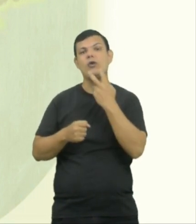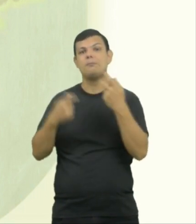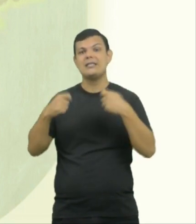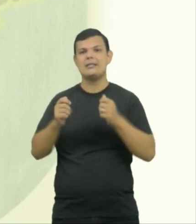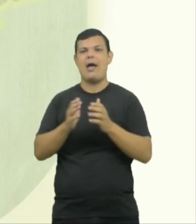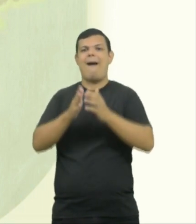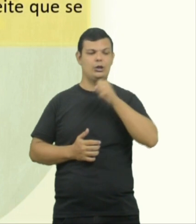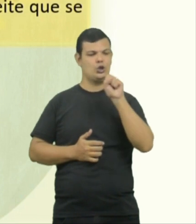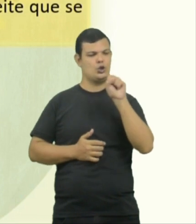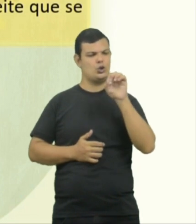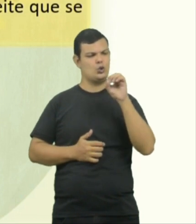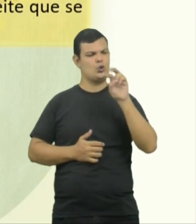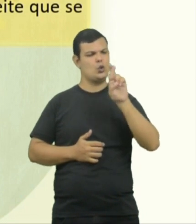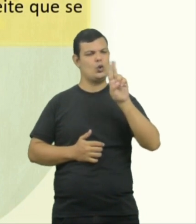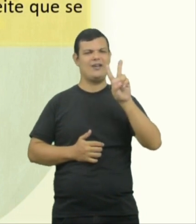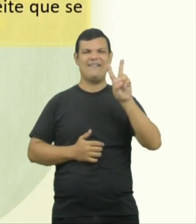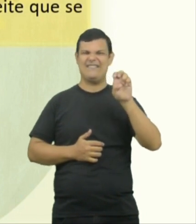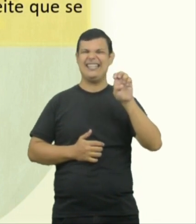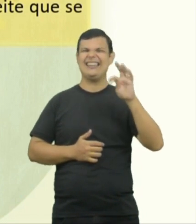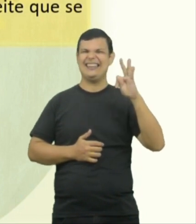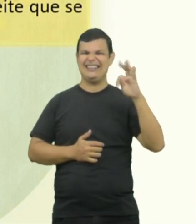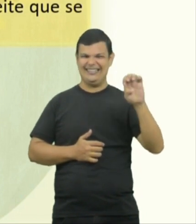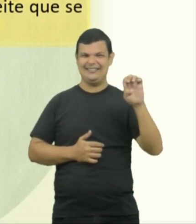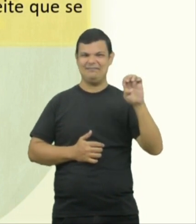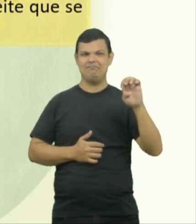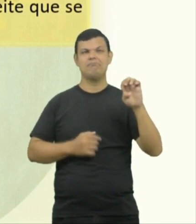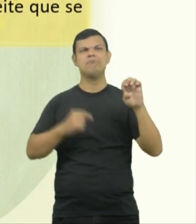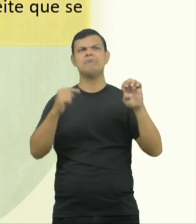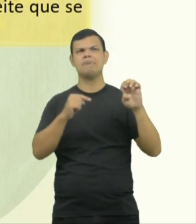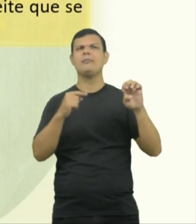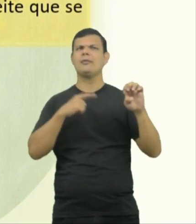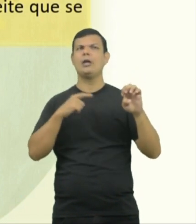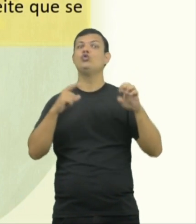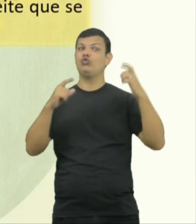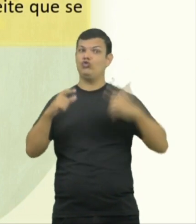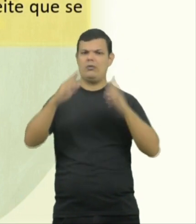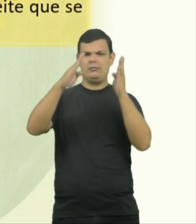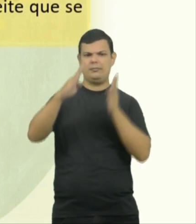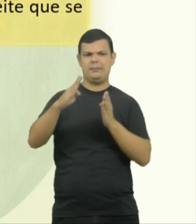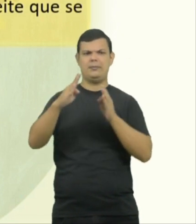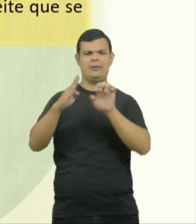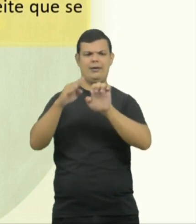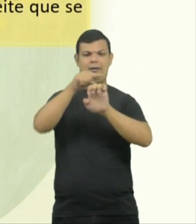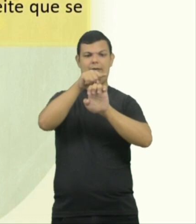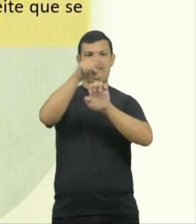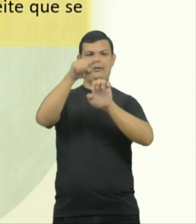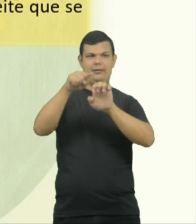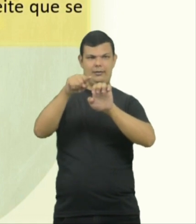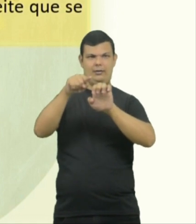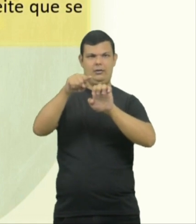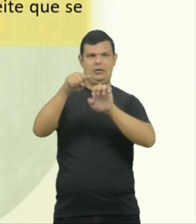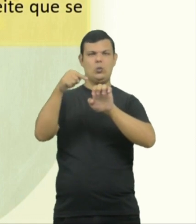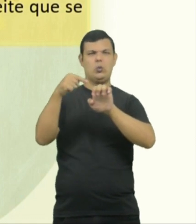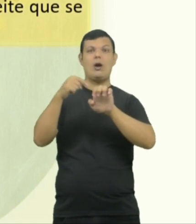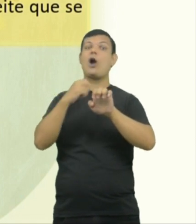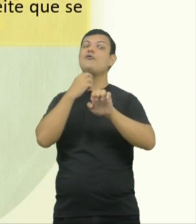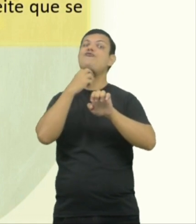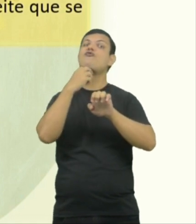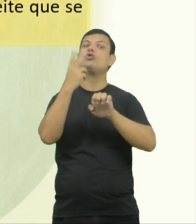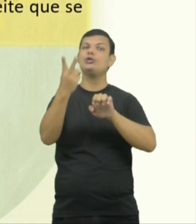palavra plateia. Observe aqui, ó, EI. Ele está se referindo à vogal E na palavra. tá